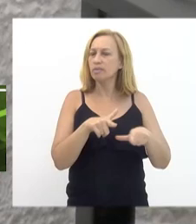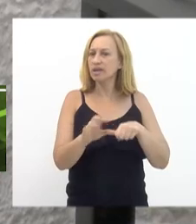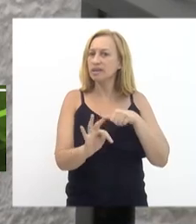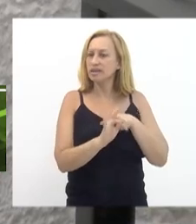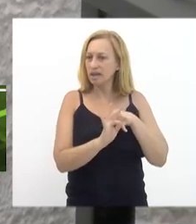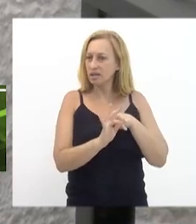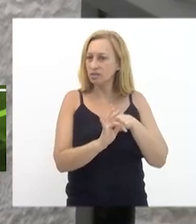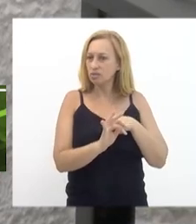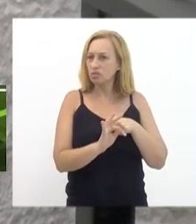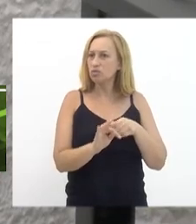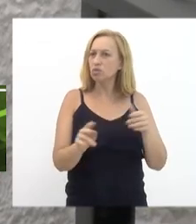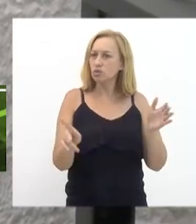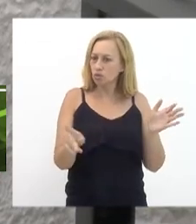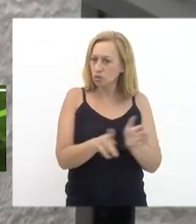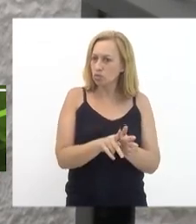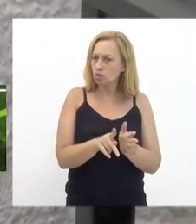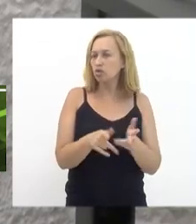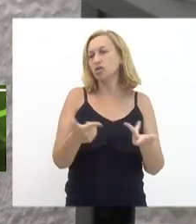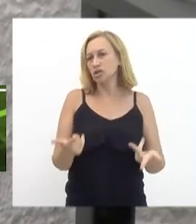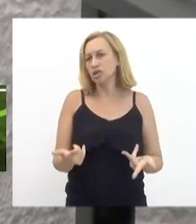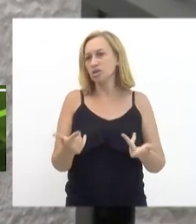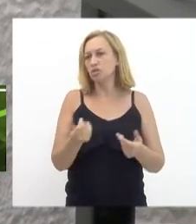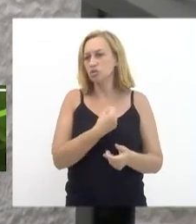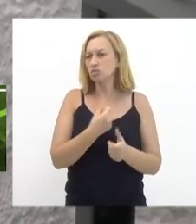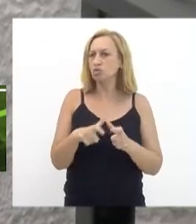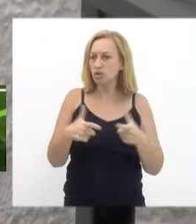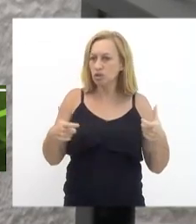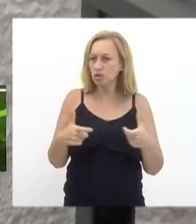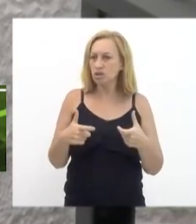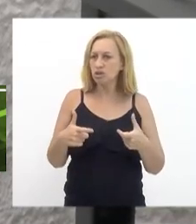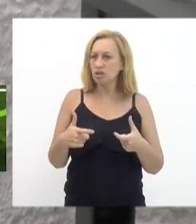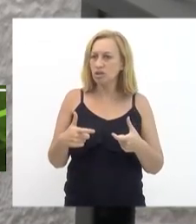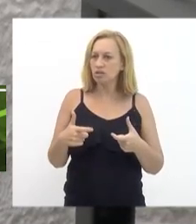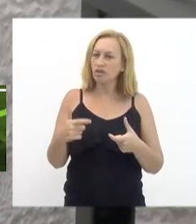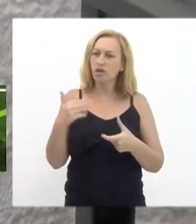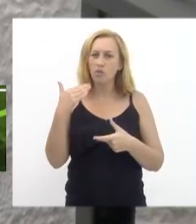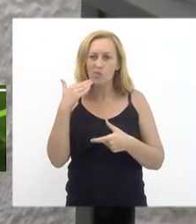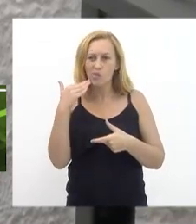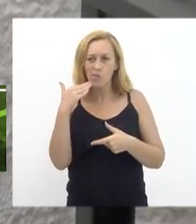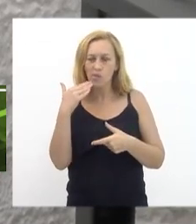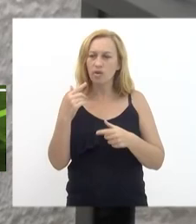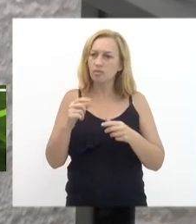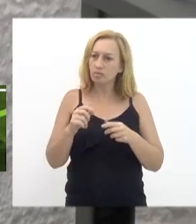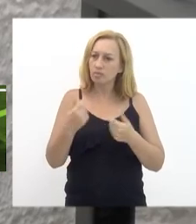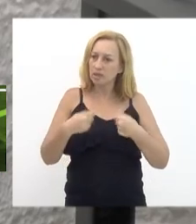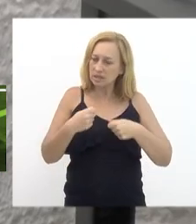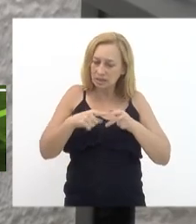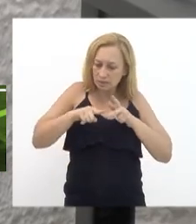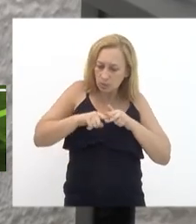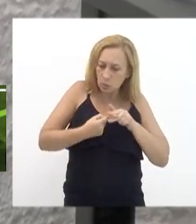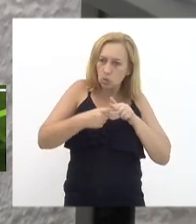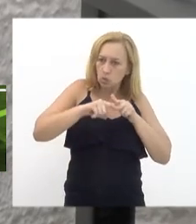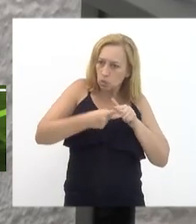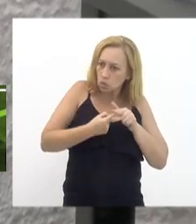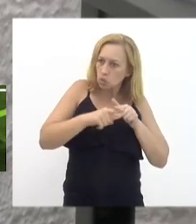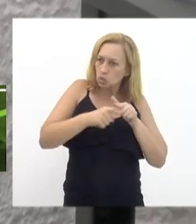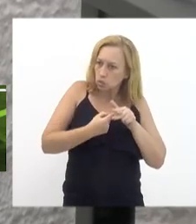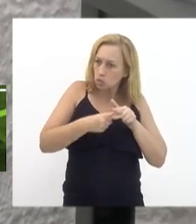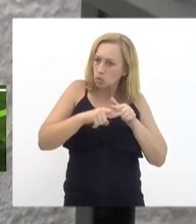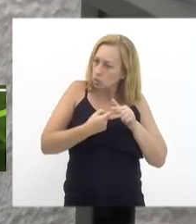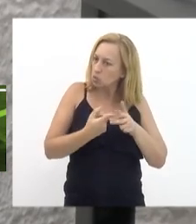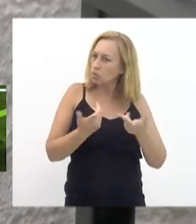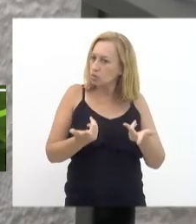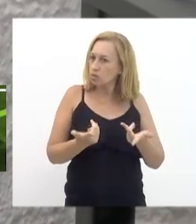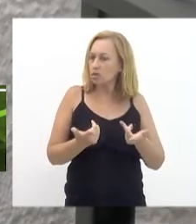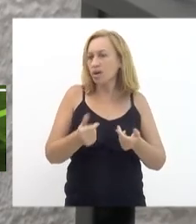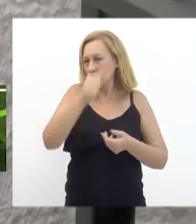esse projeto na sua grande maioria ele vende forma muito incipiente porque as prefeituras não têm quadro técnico